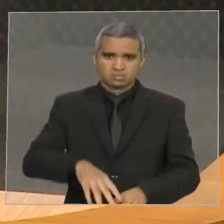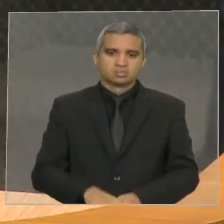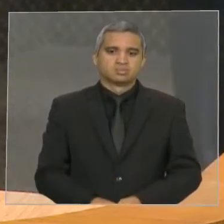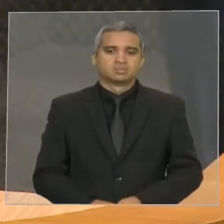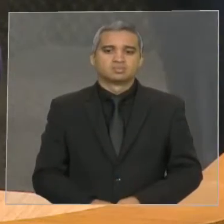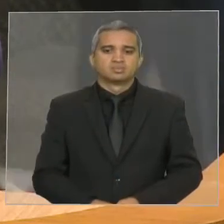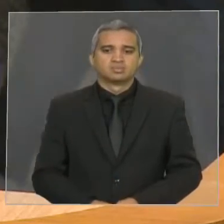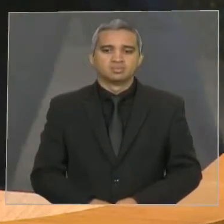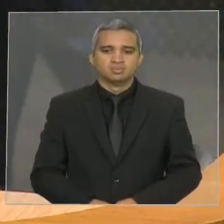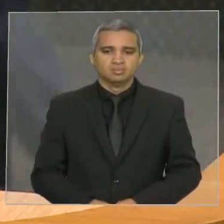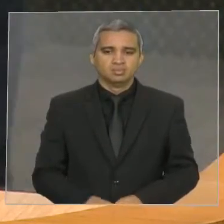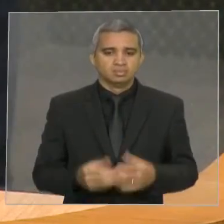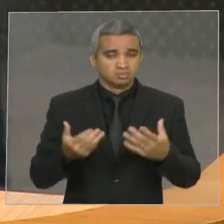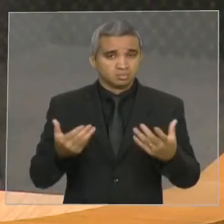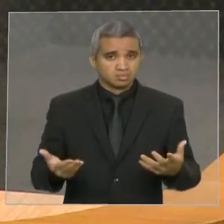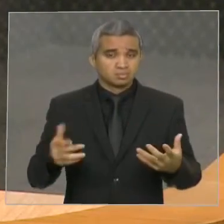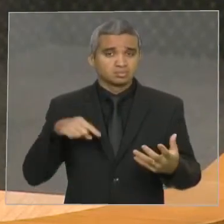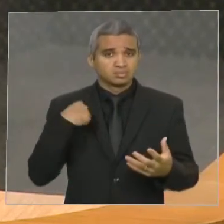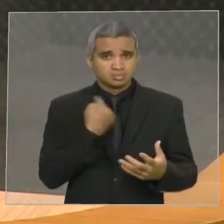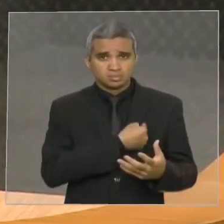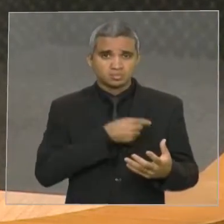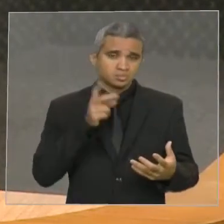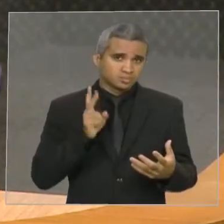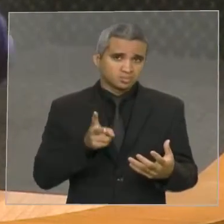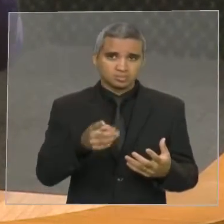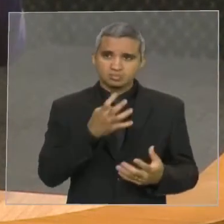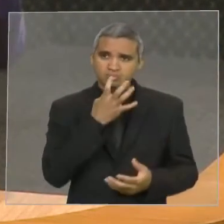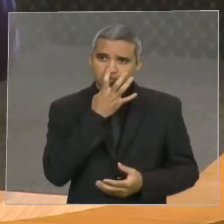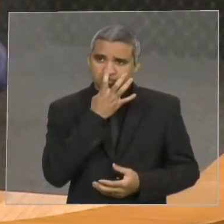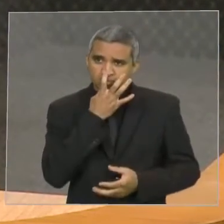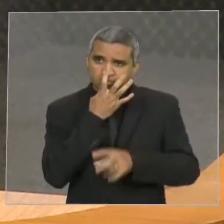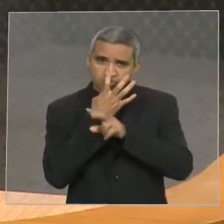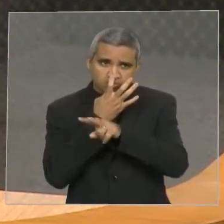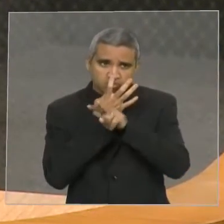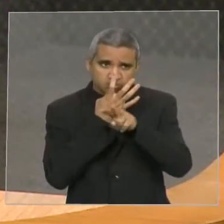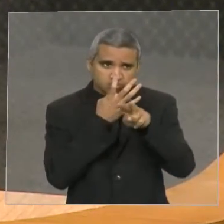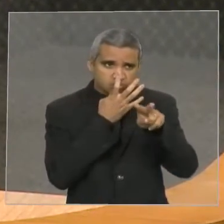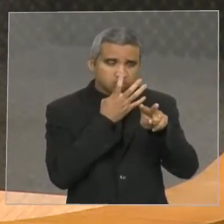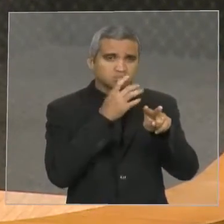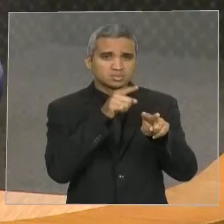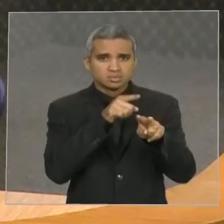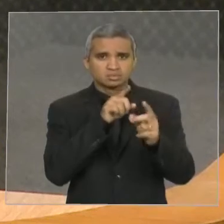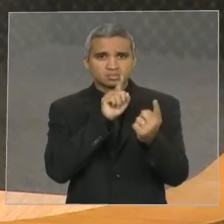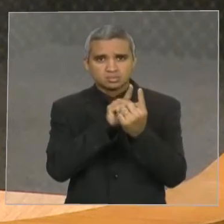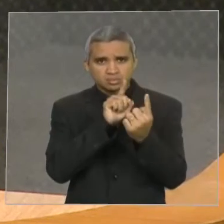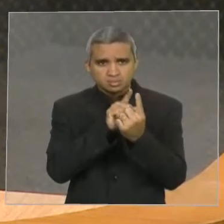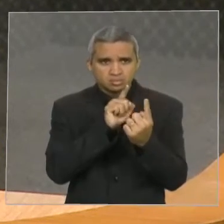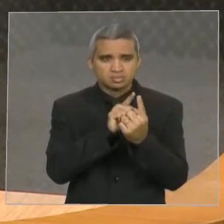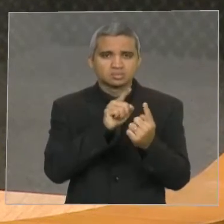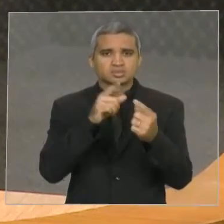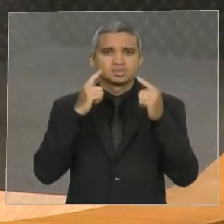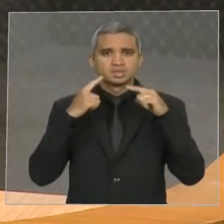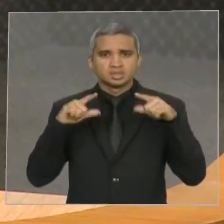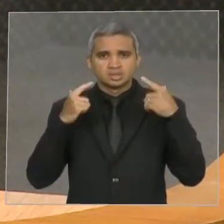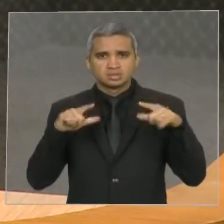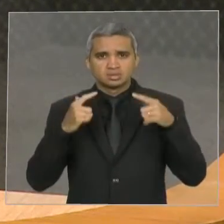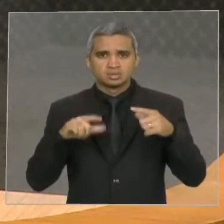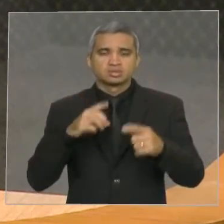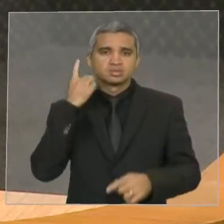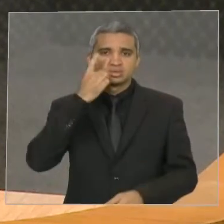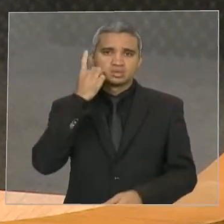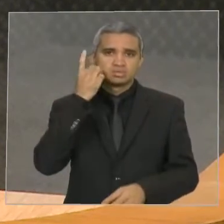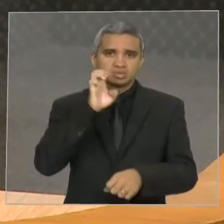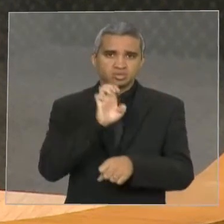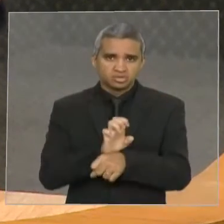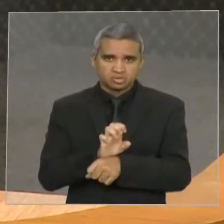sempre acompanhando as ações de Santa Luzia, estamos sempre presentes para, como deputado estadual, não